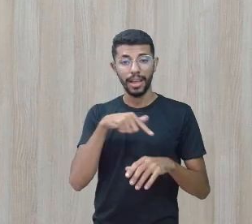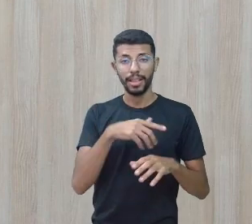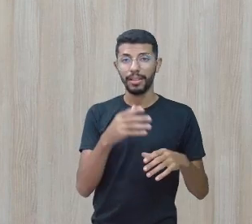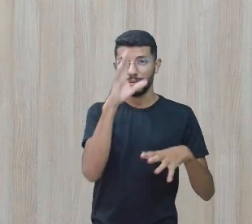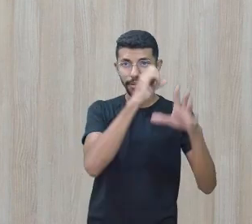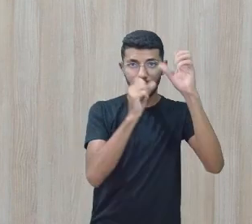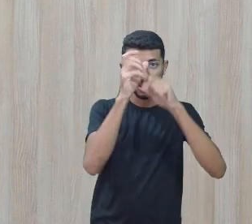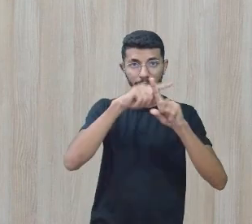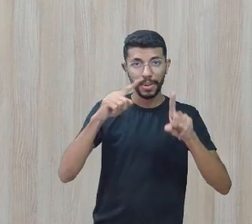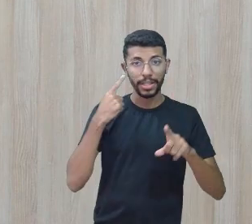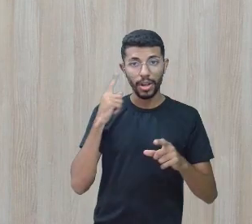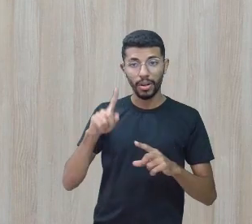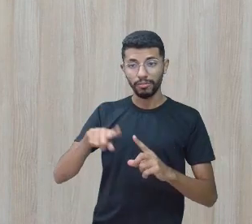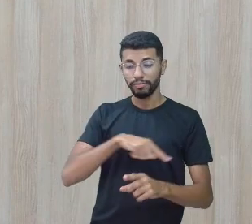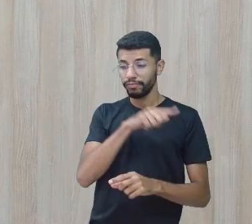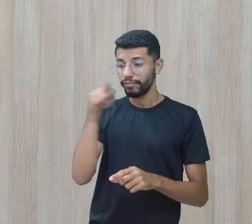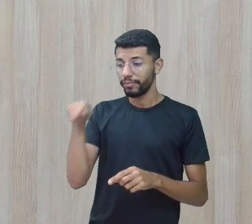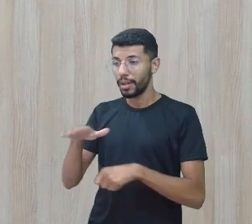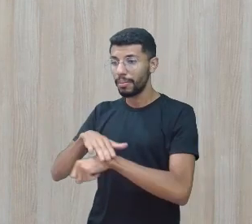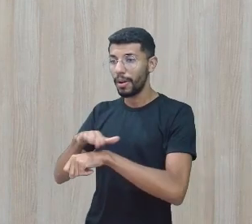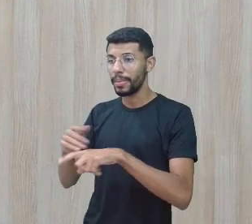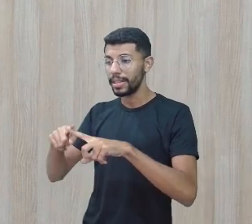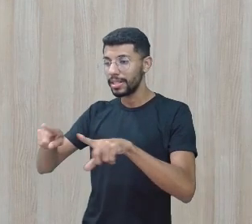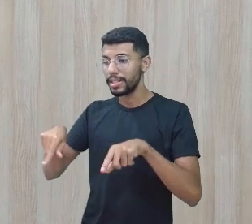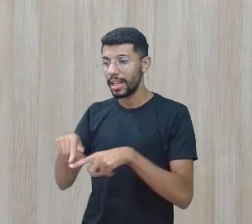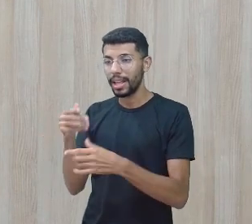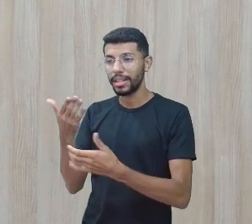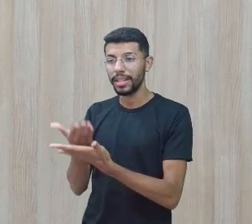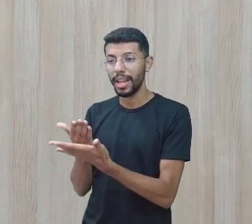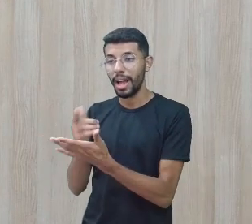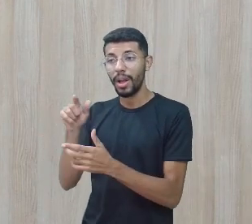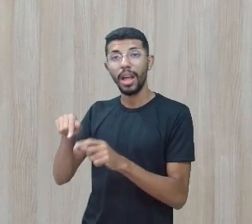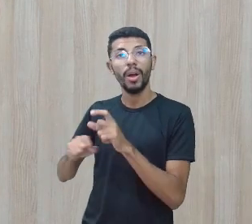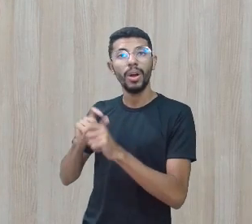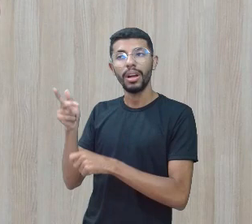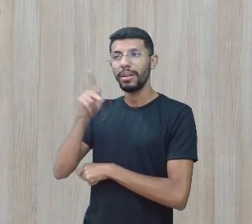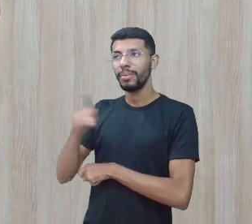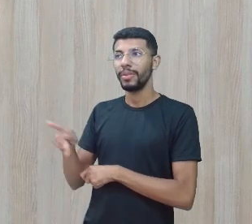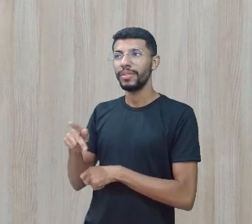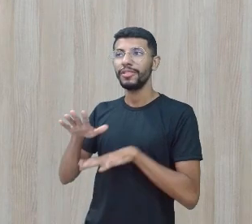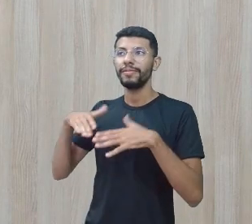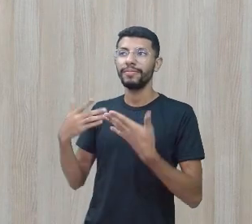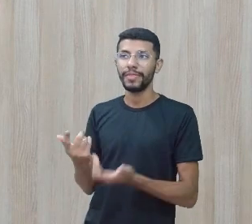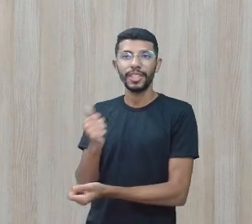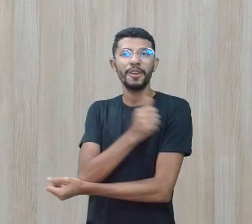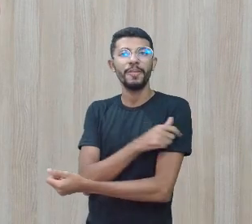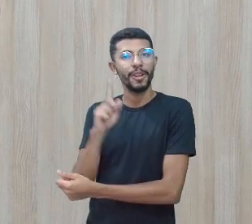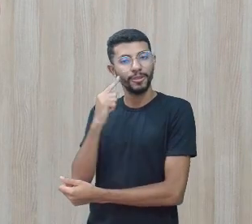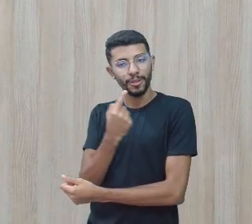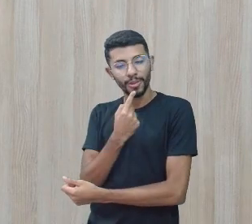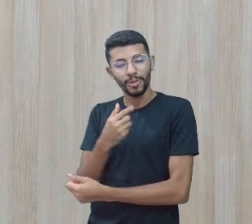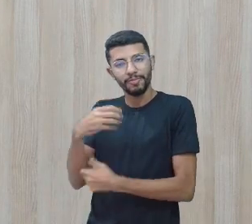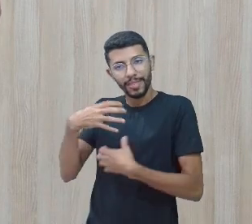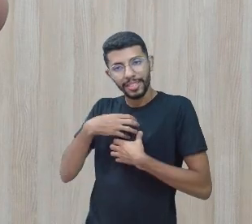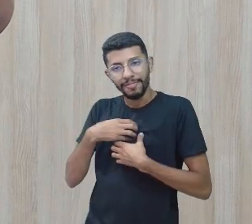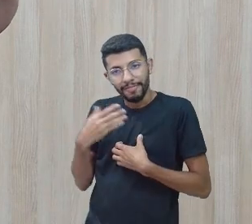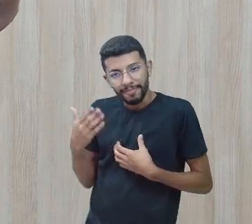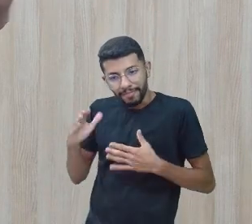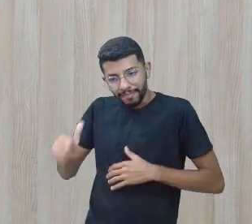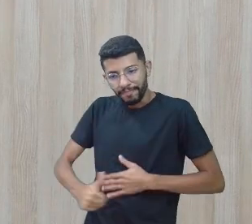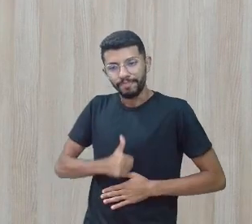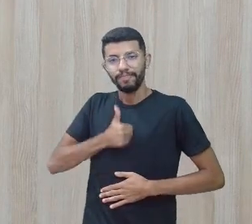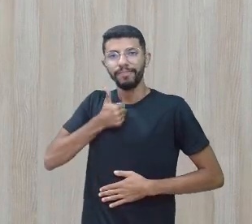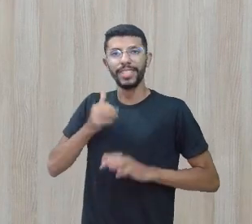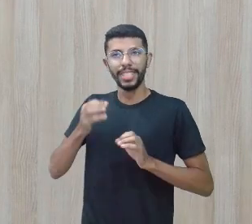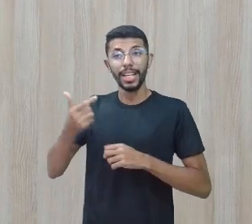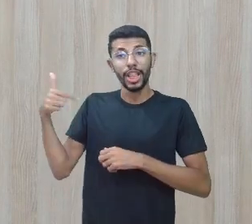sala de aula ele passa a ser o professor. E o quão gratificante isso não vai ser para esse estudante. E os demais